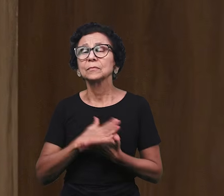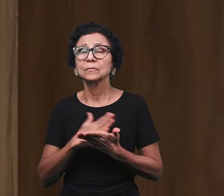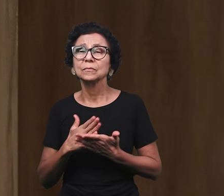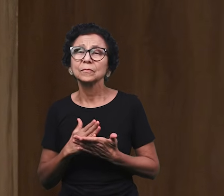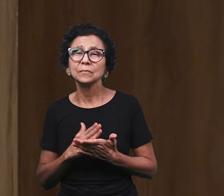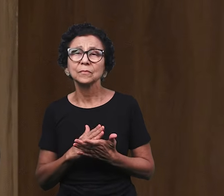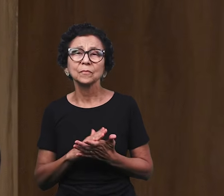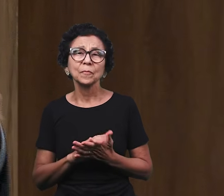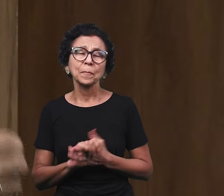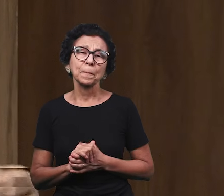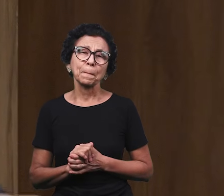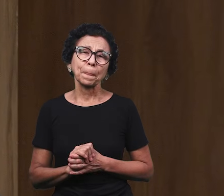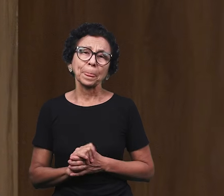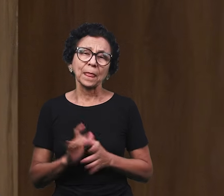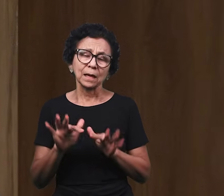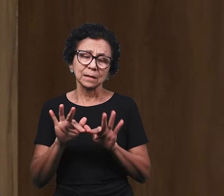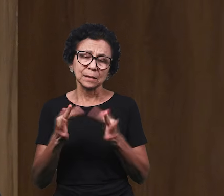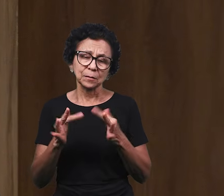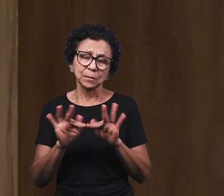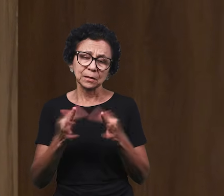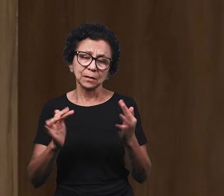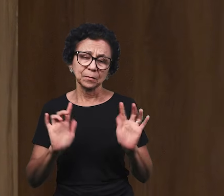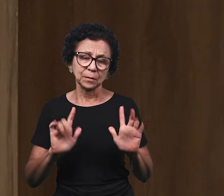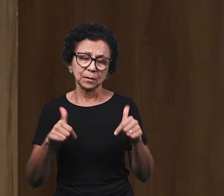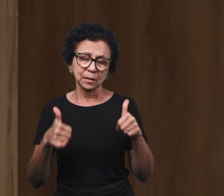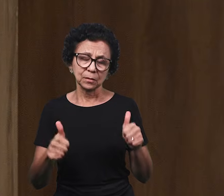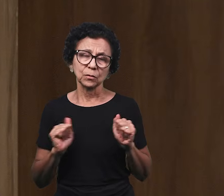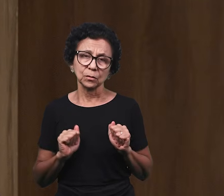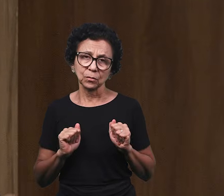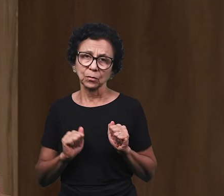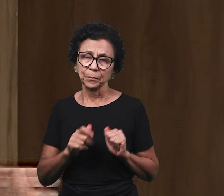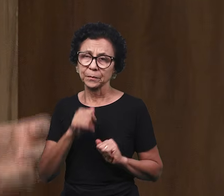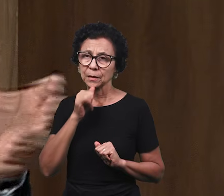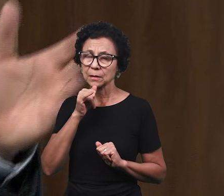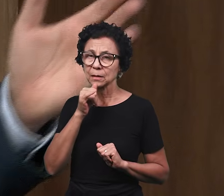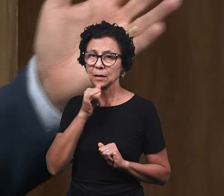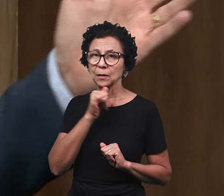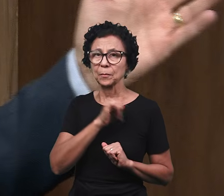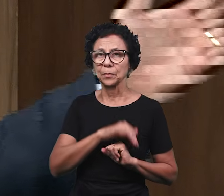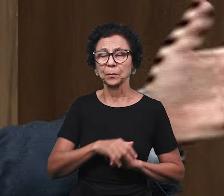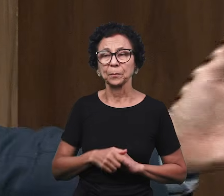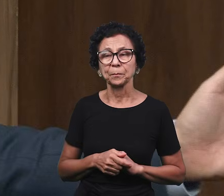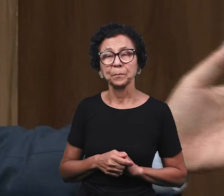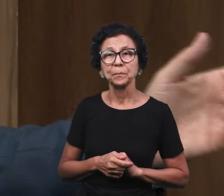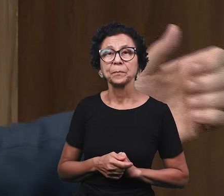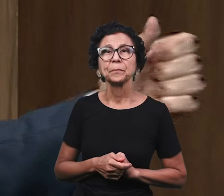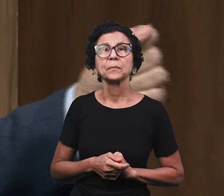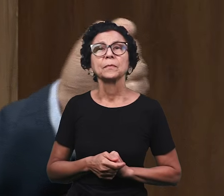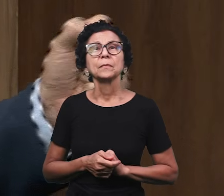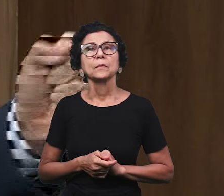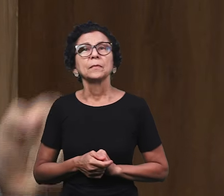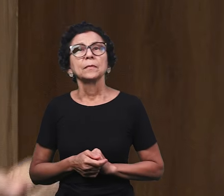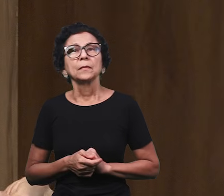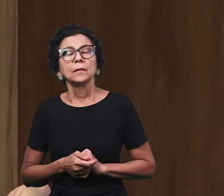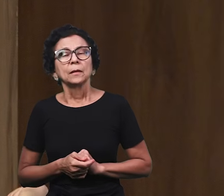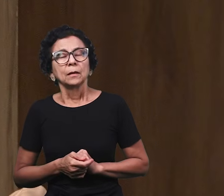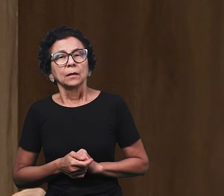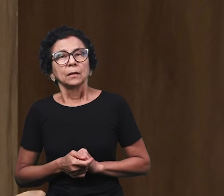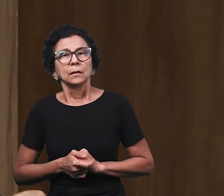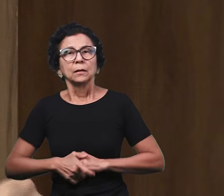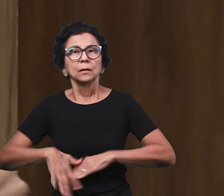vidas exatamente da forma, em pequenas ações, da obediência ao